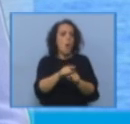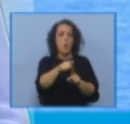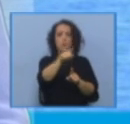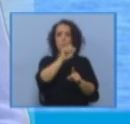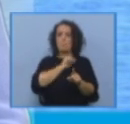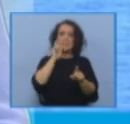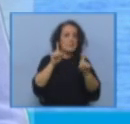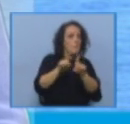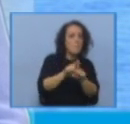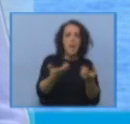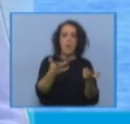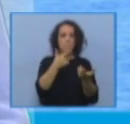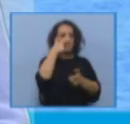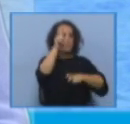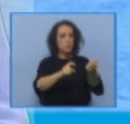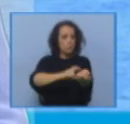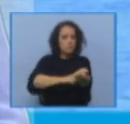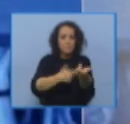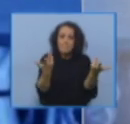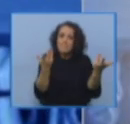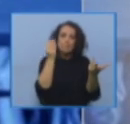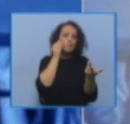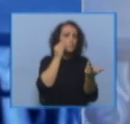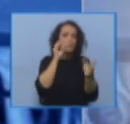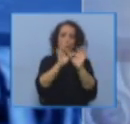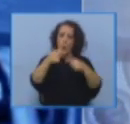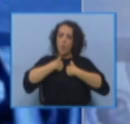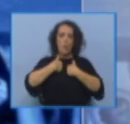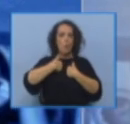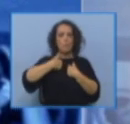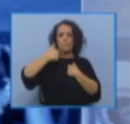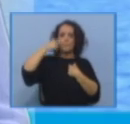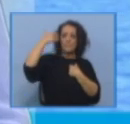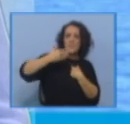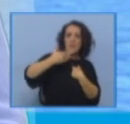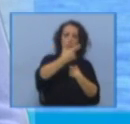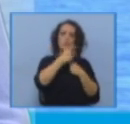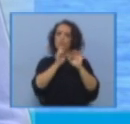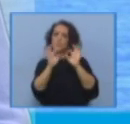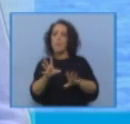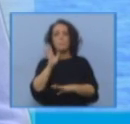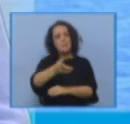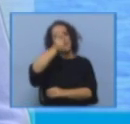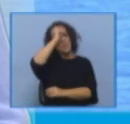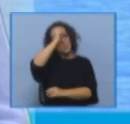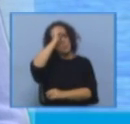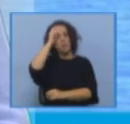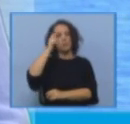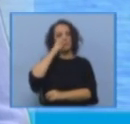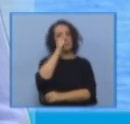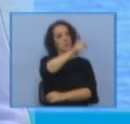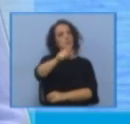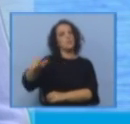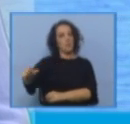irmãs, são gente como eu, é gente que tem a mesma dignidade, tem os mesmos direitos e que devem ser respeitados nesses direitos e nessa dignidade.